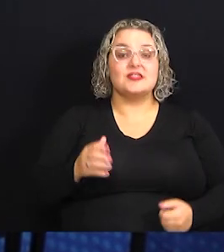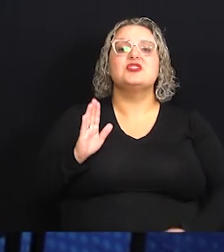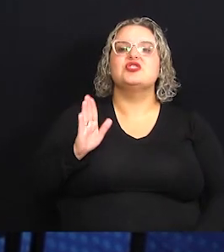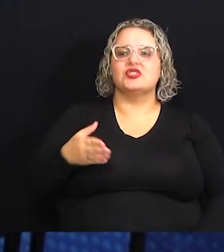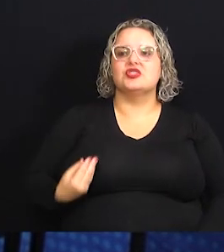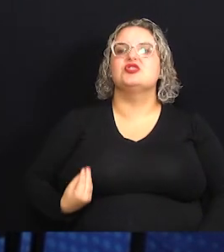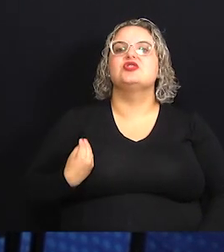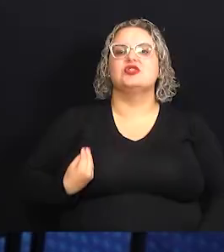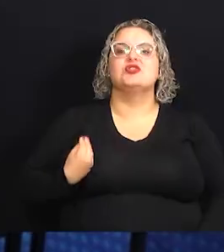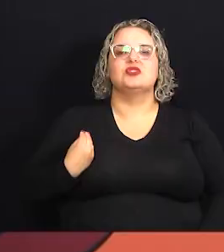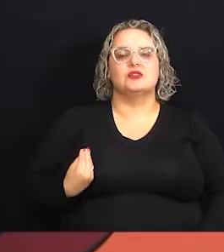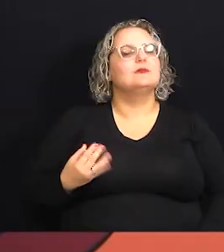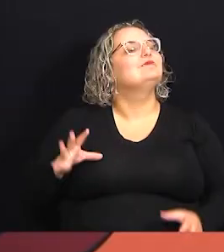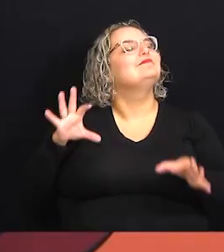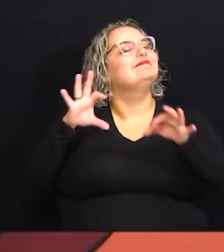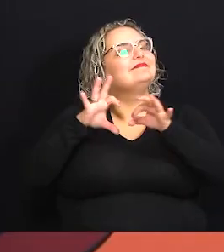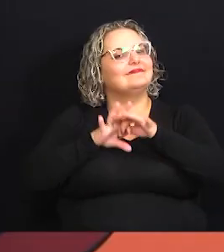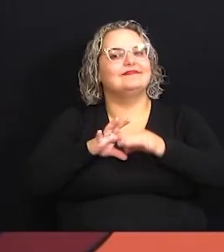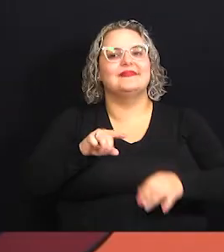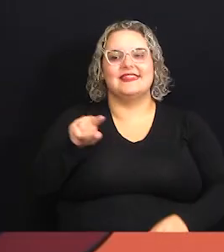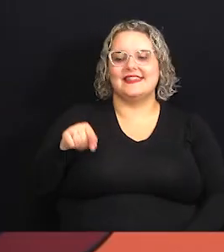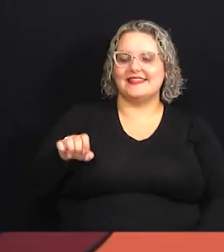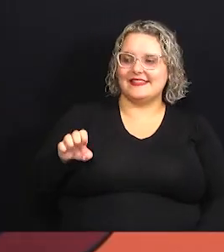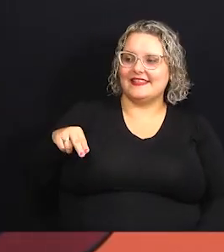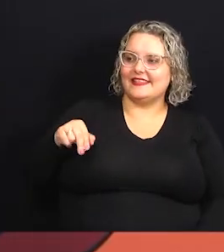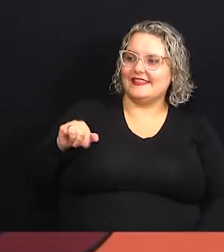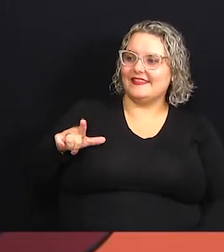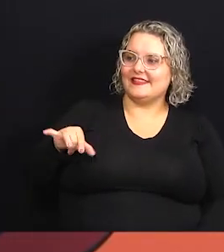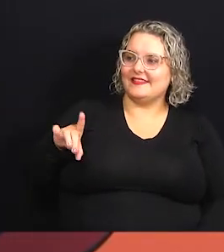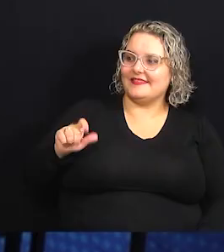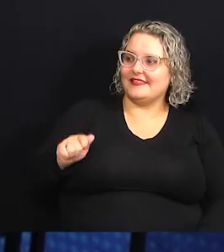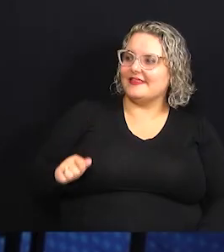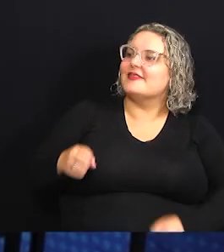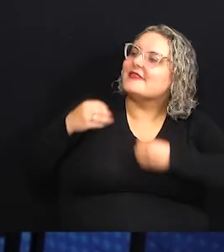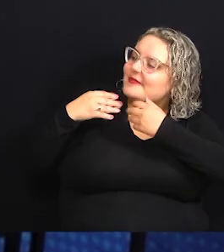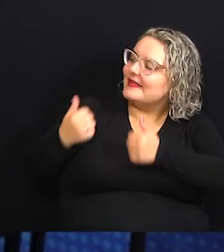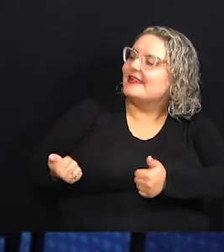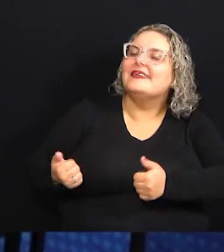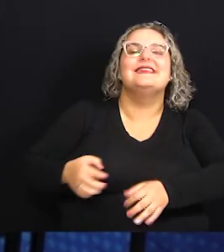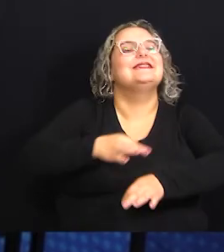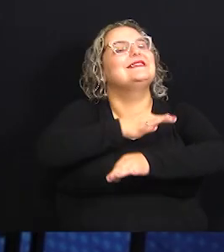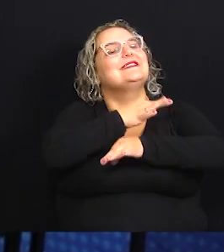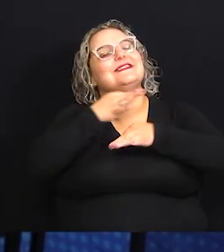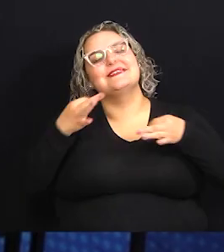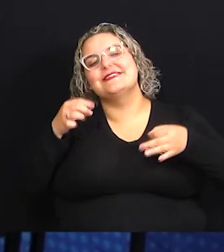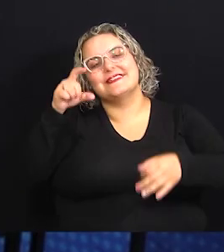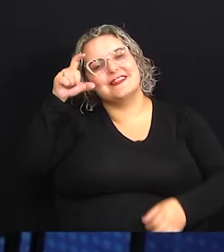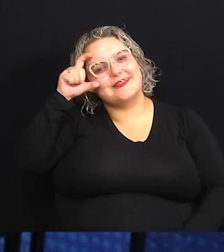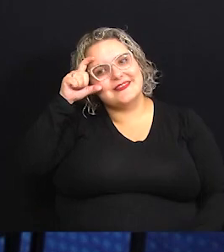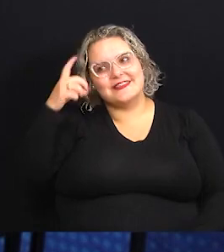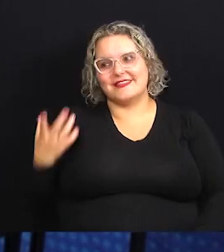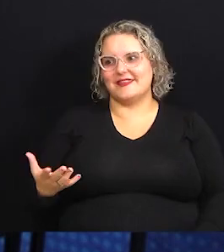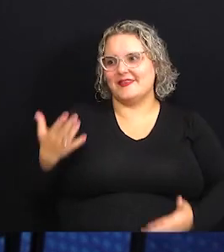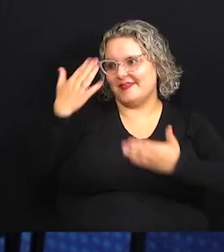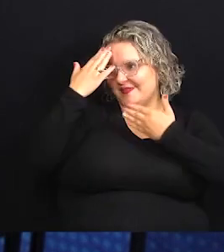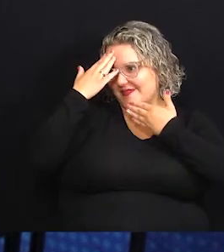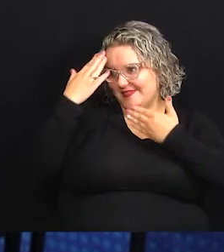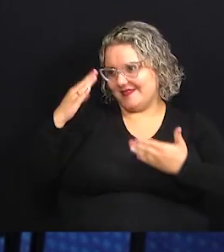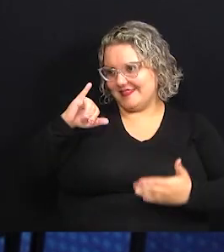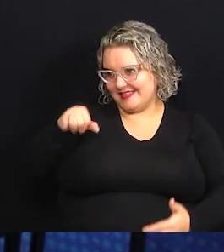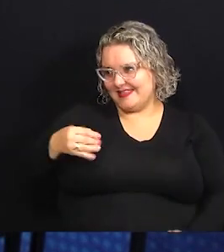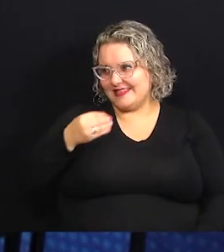está aqui conectadíssima, é a Zenilda. Tudo bem, Zenilda? Tudo bem, Michel. Muito obrigada